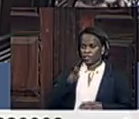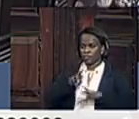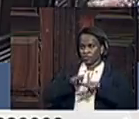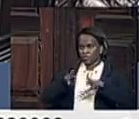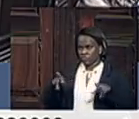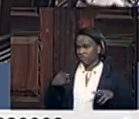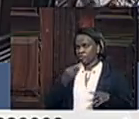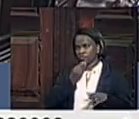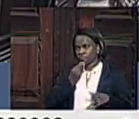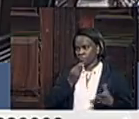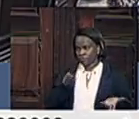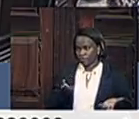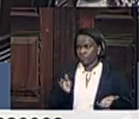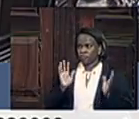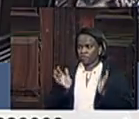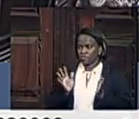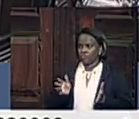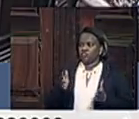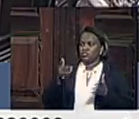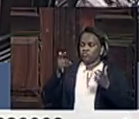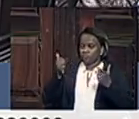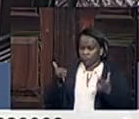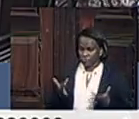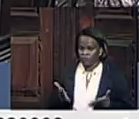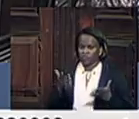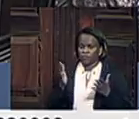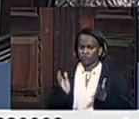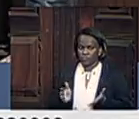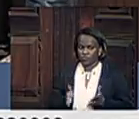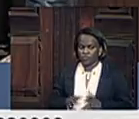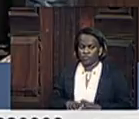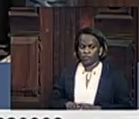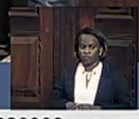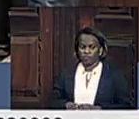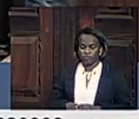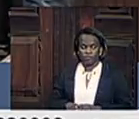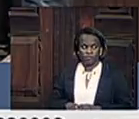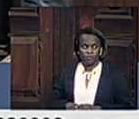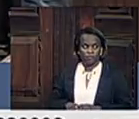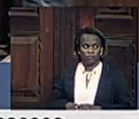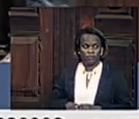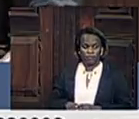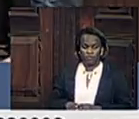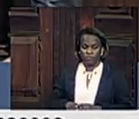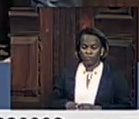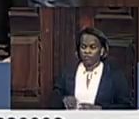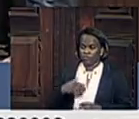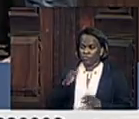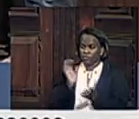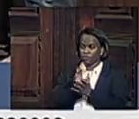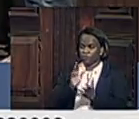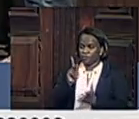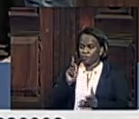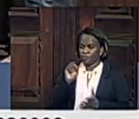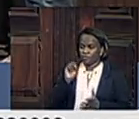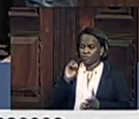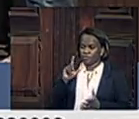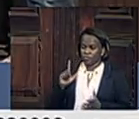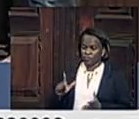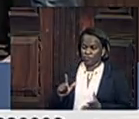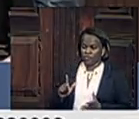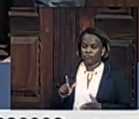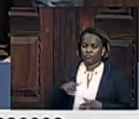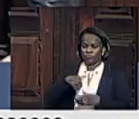óbvias, já reiteradas, o meu partido, o PSOL,